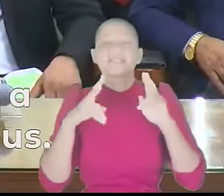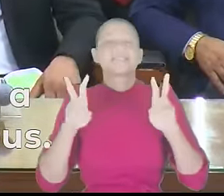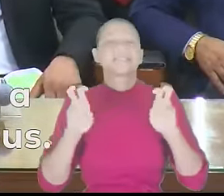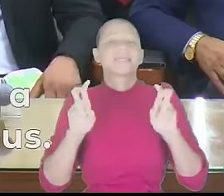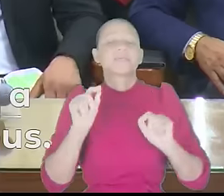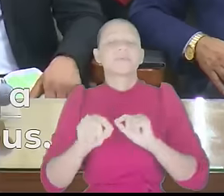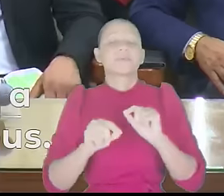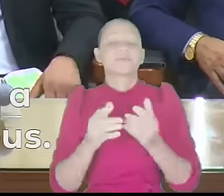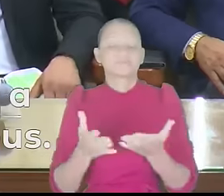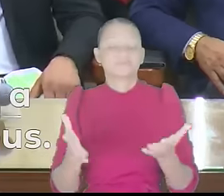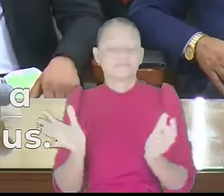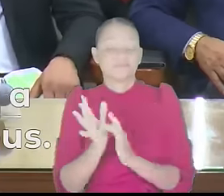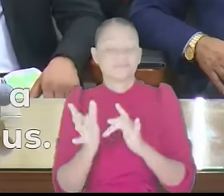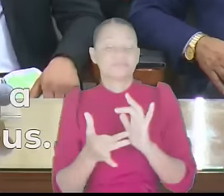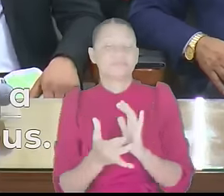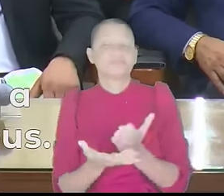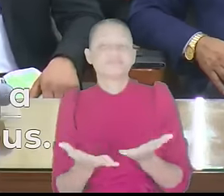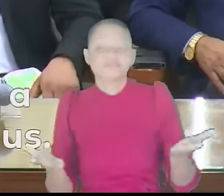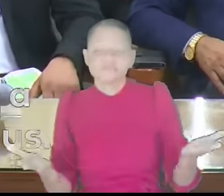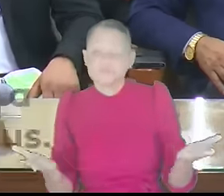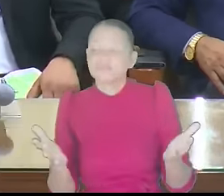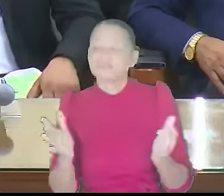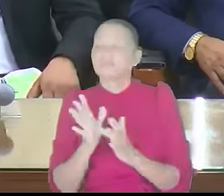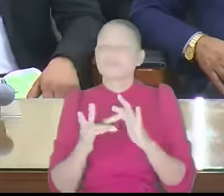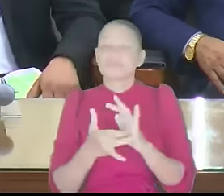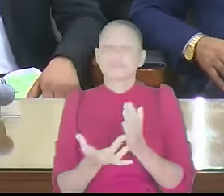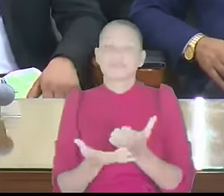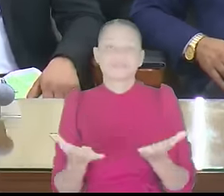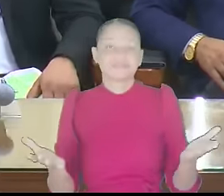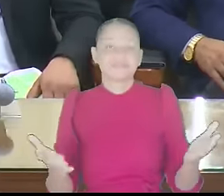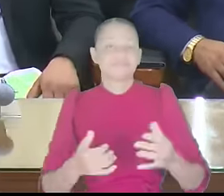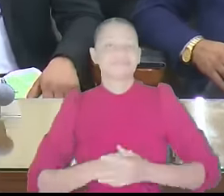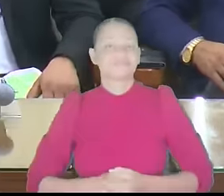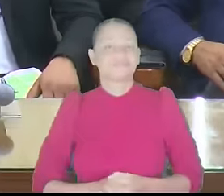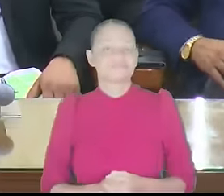quem? Jesus. Sobre quem? Jesus. Jesus.